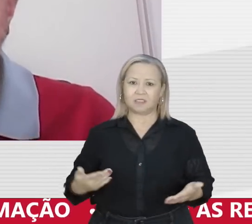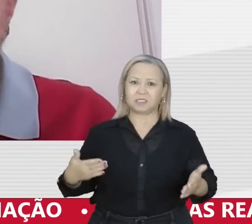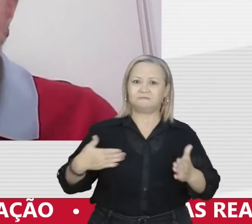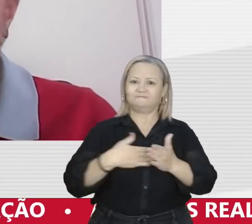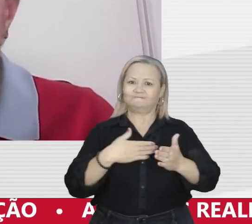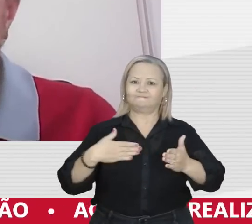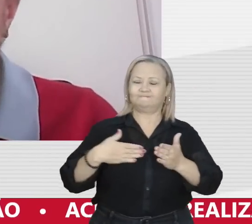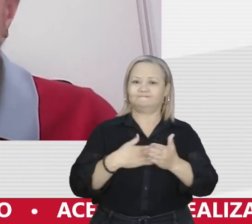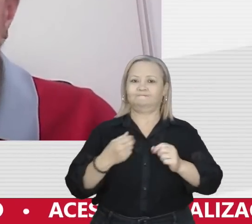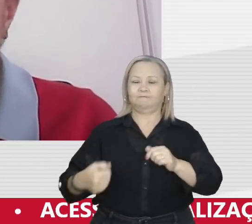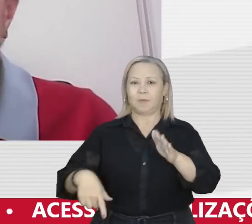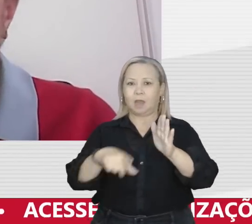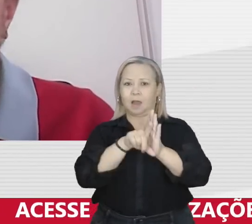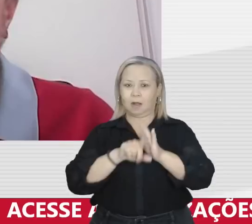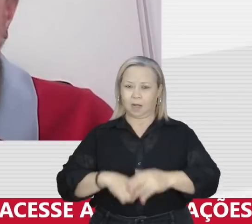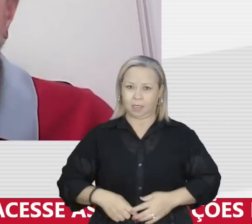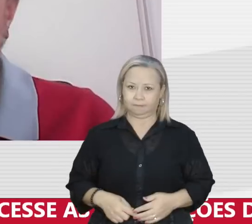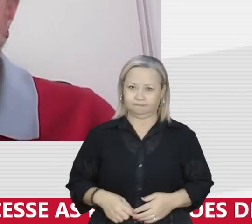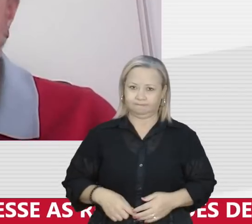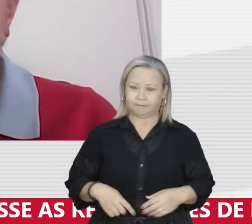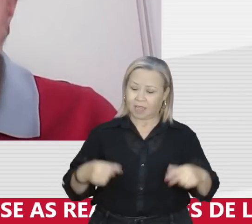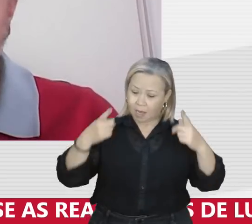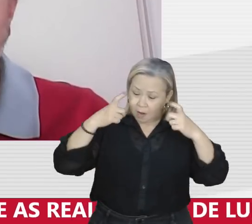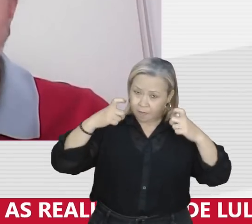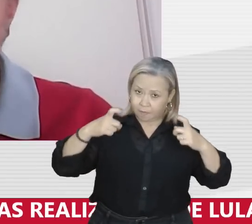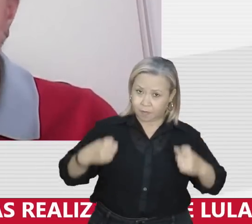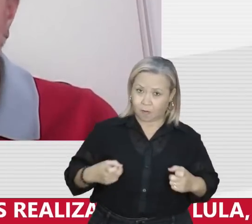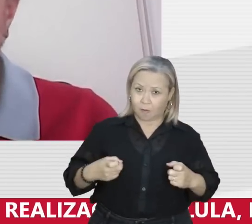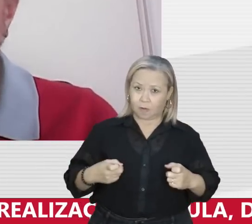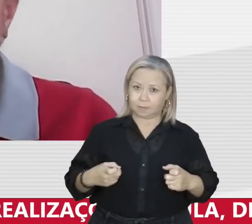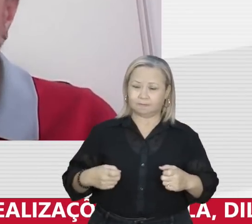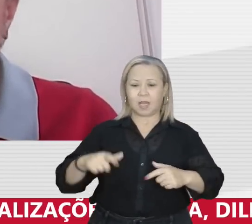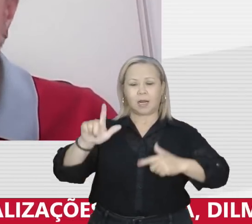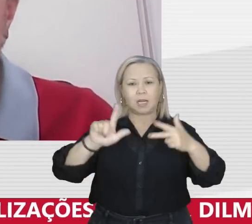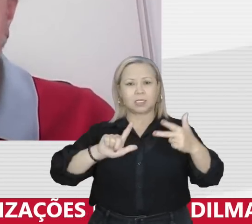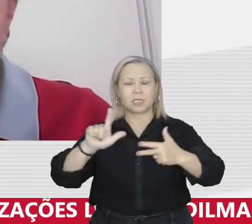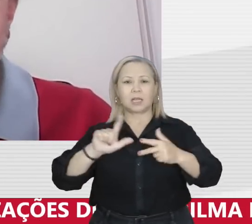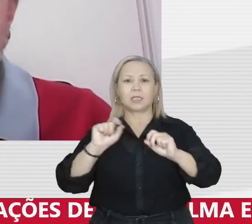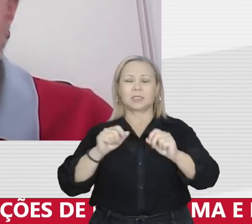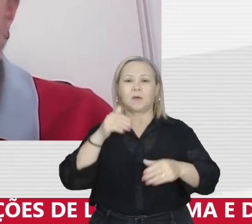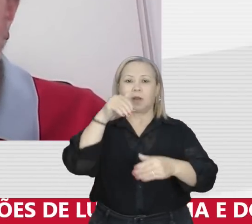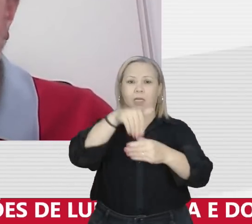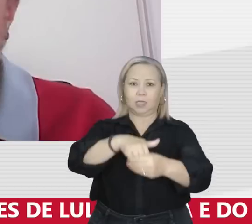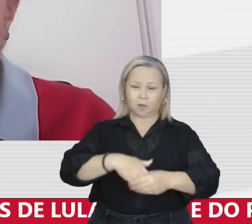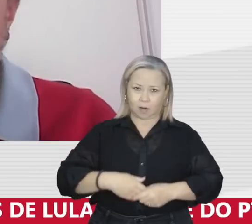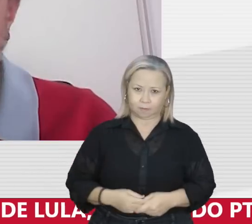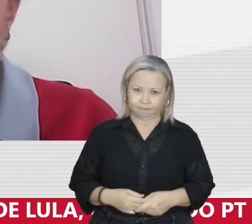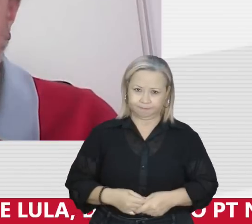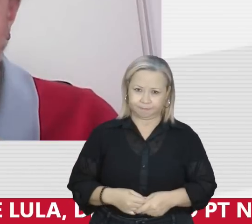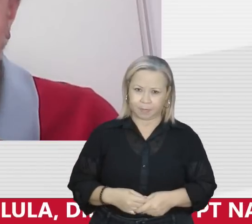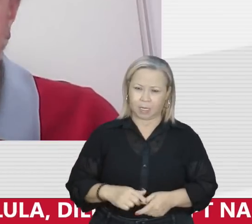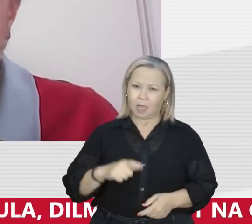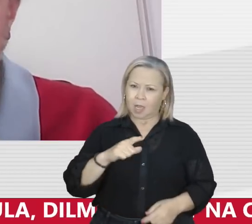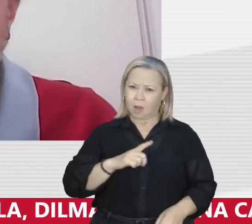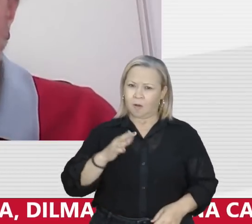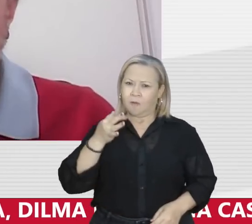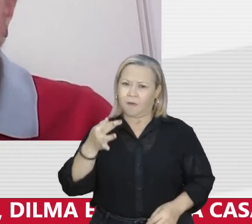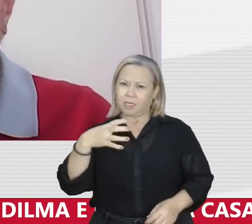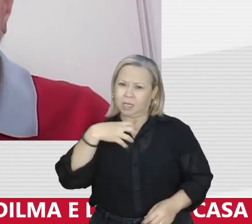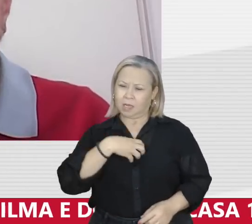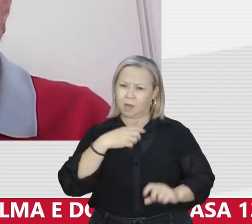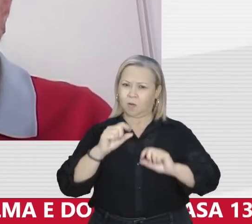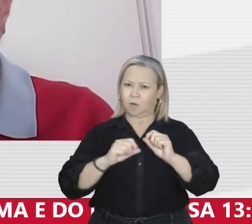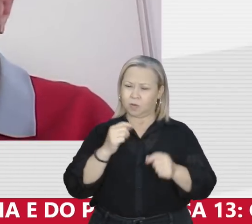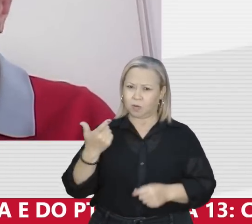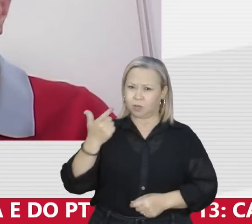assintosamente viola a legislação eleitoral? Terá condições efetivas de levar a termo